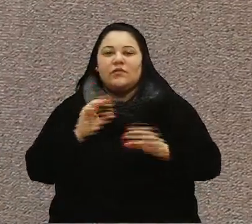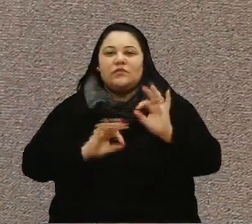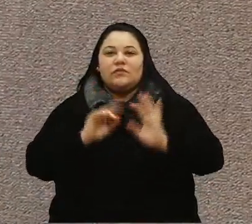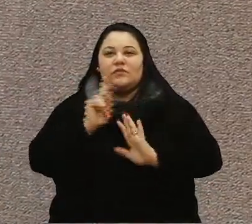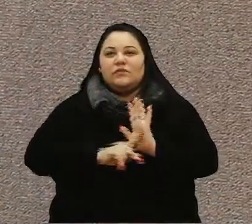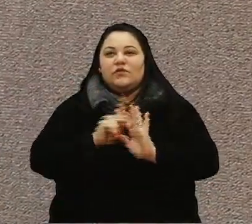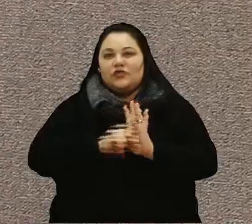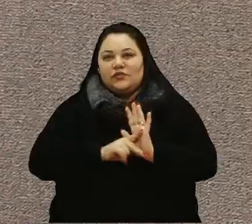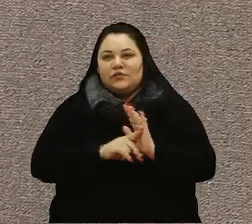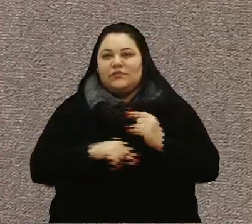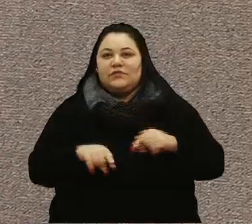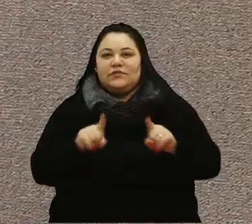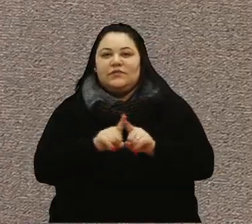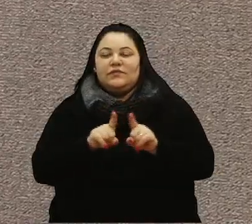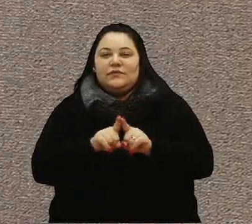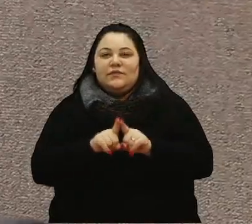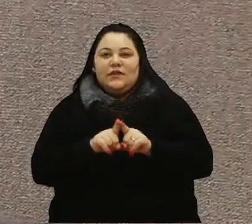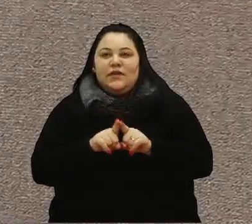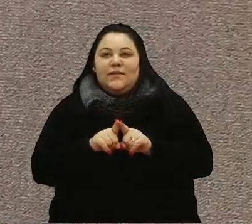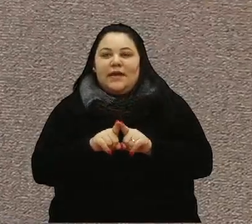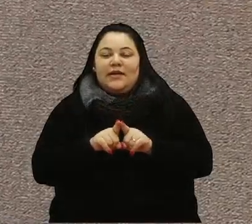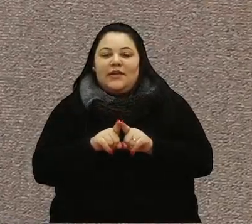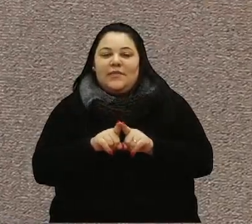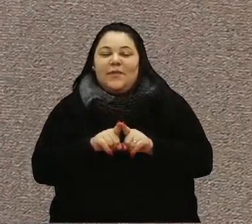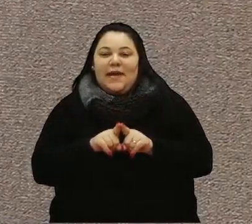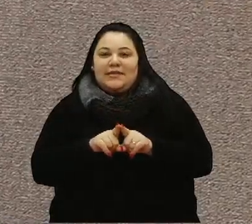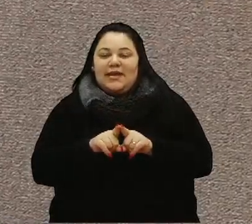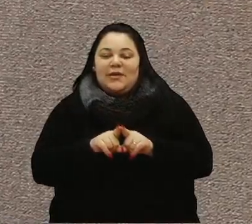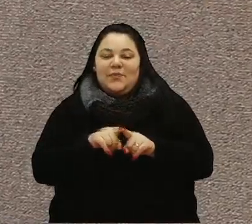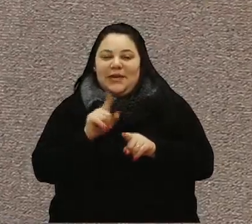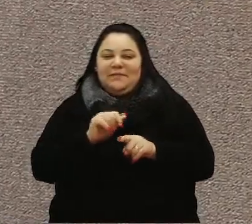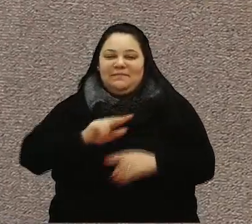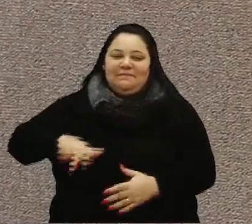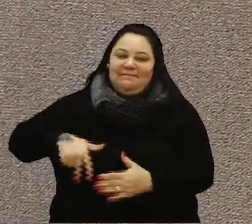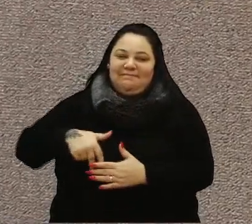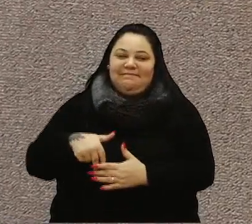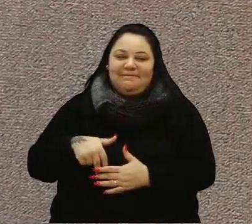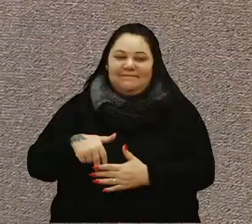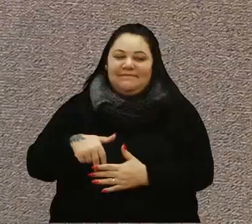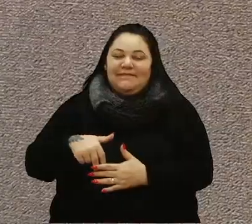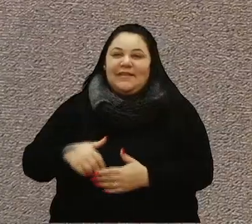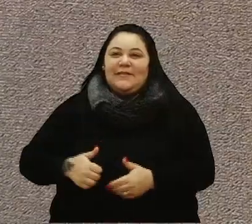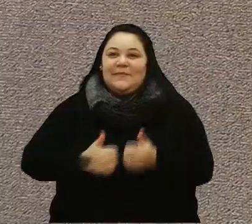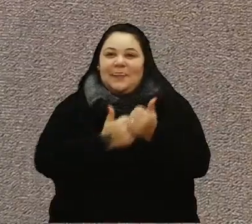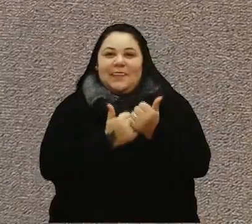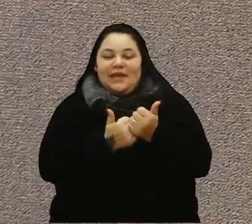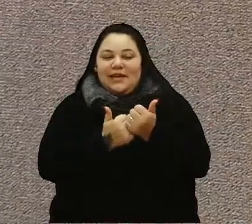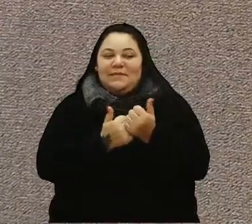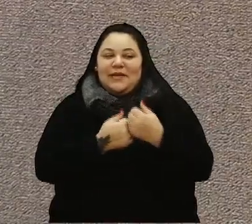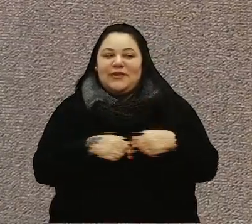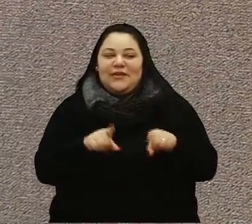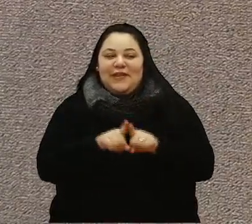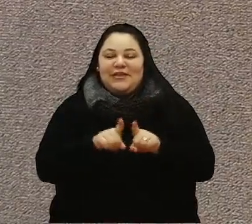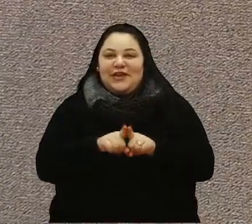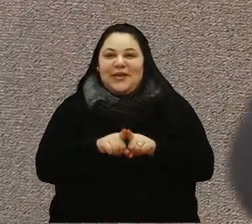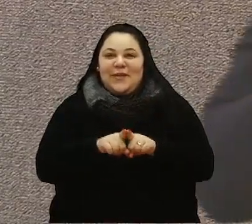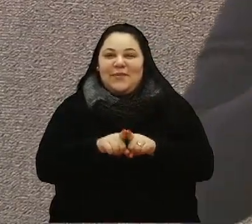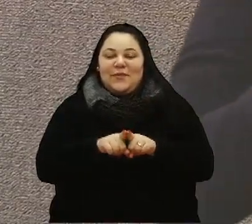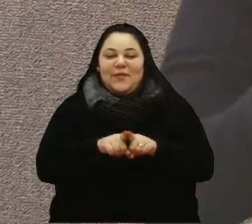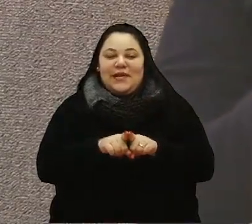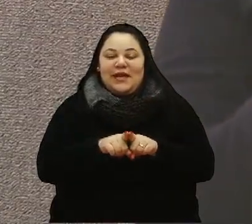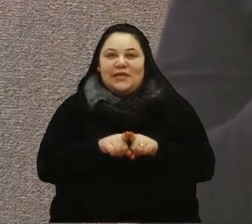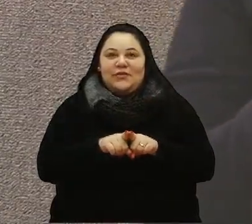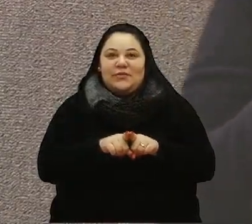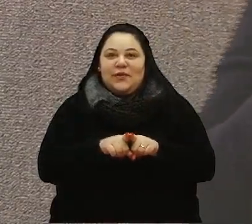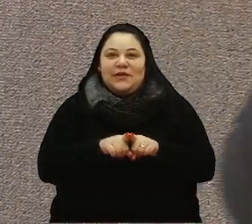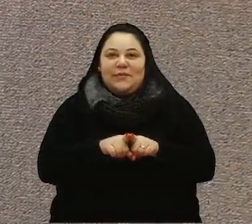quero aqui já imediatamente parabenizar o Matheus, que é o nosso assessor da Comissão dos Direitos da Pessoa Idosa,